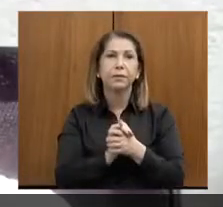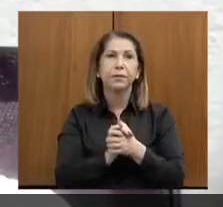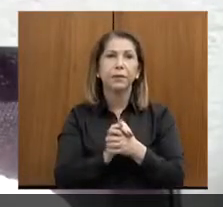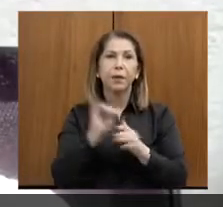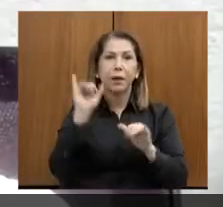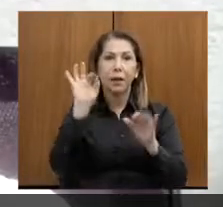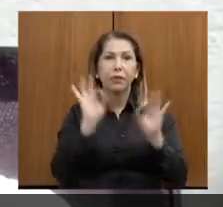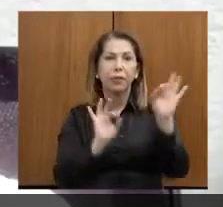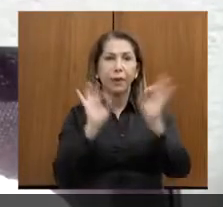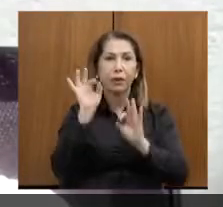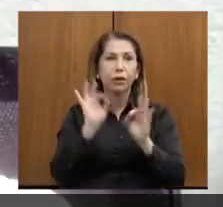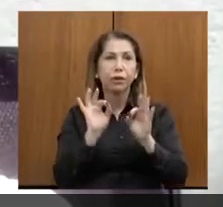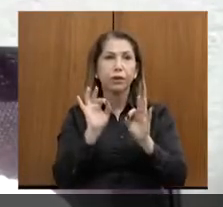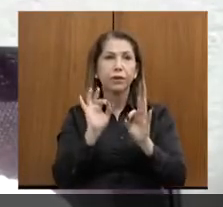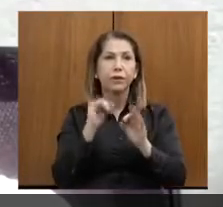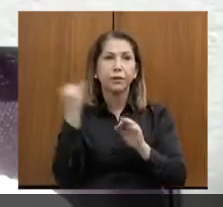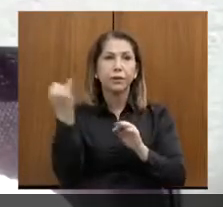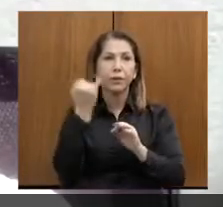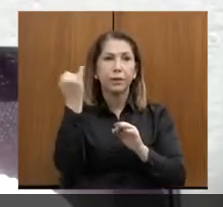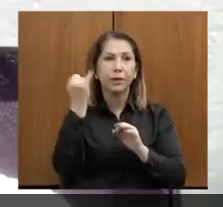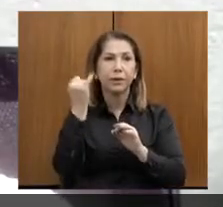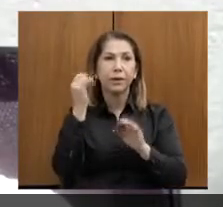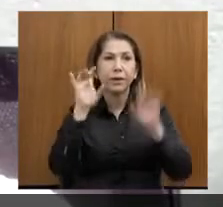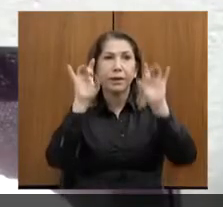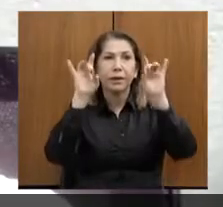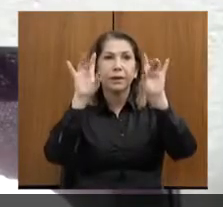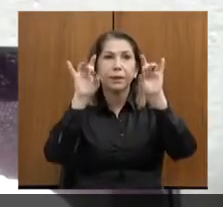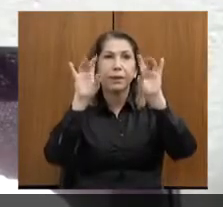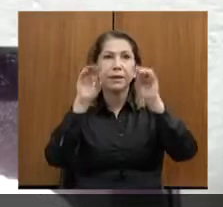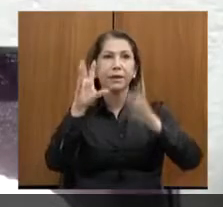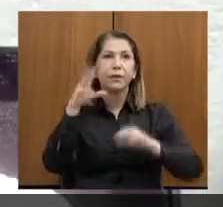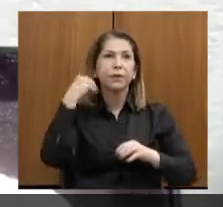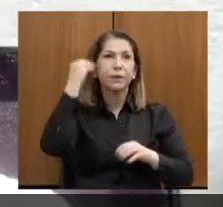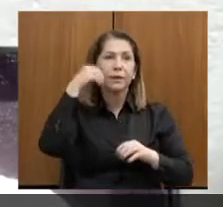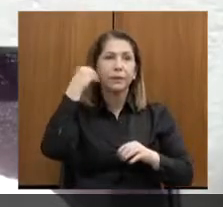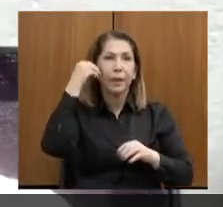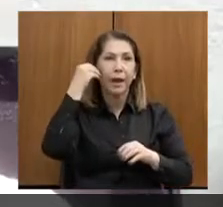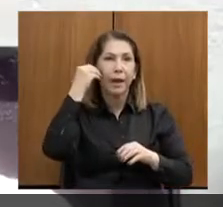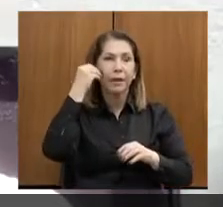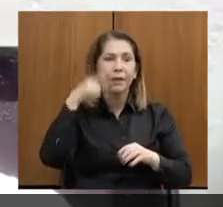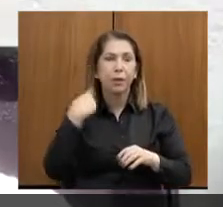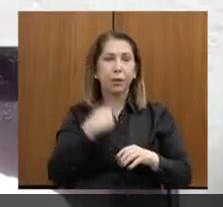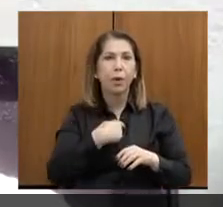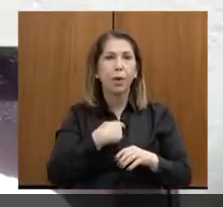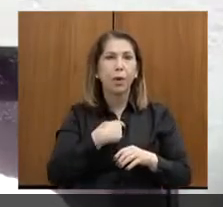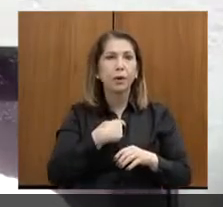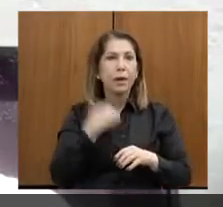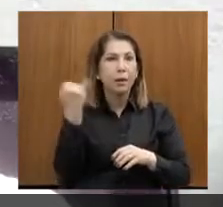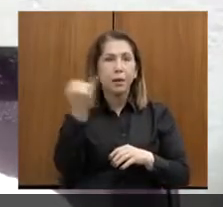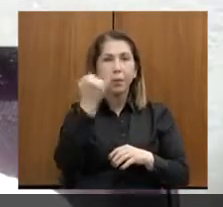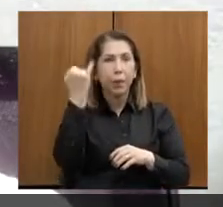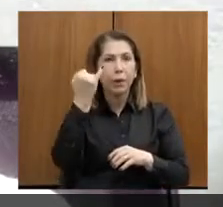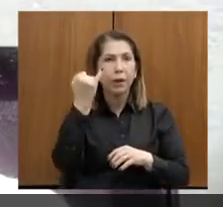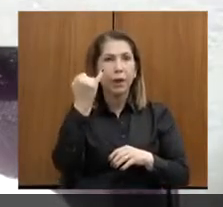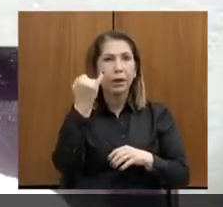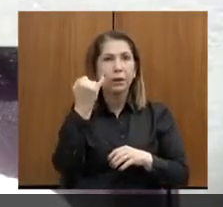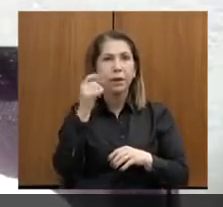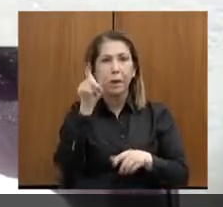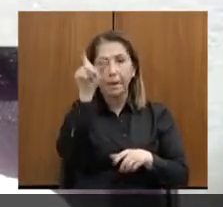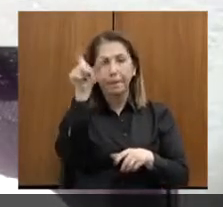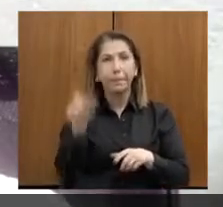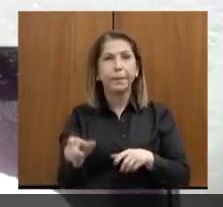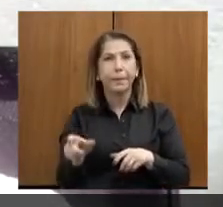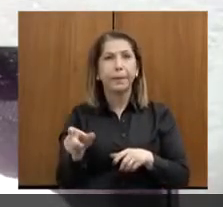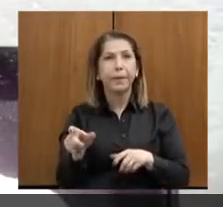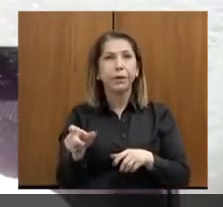dado que eram dado muito específico mas não dá não esperança que me chama muito atenção e a outra pessoa né